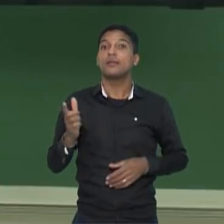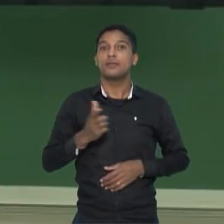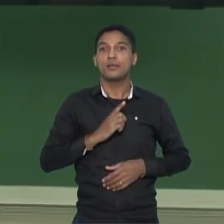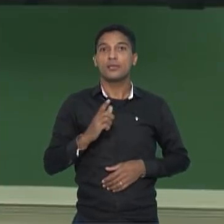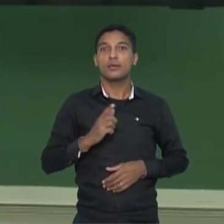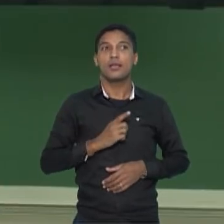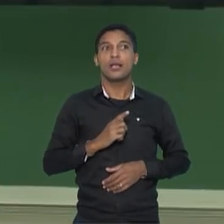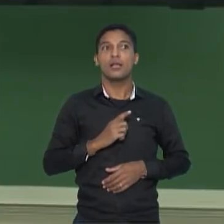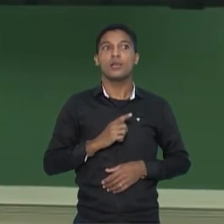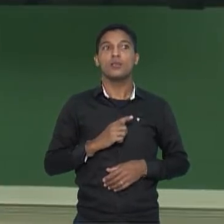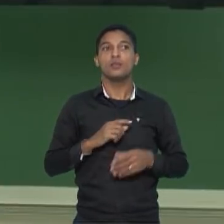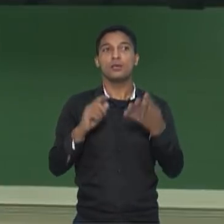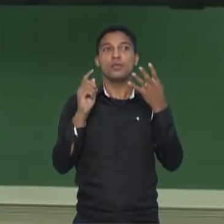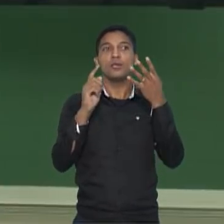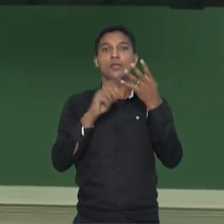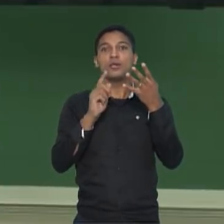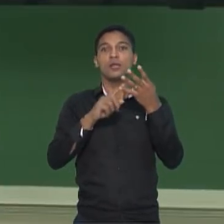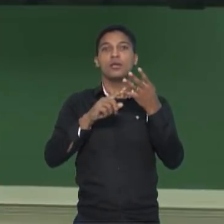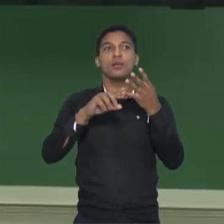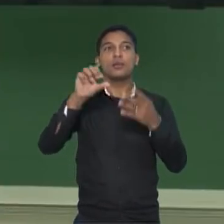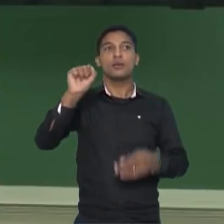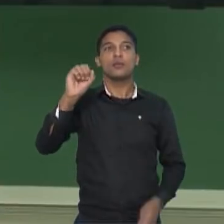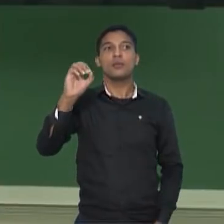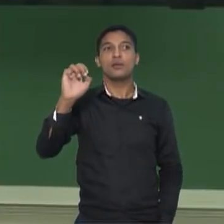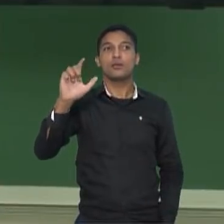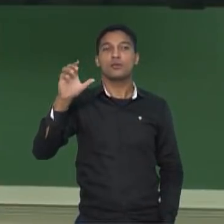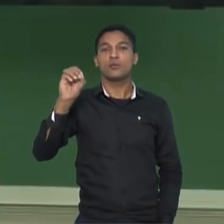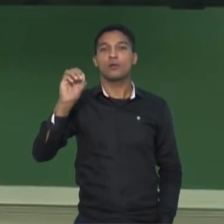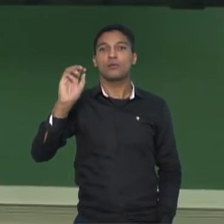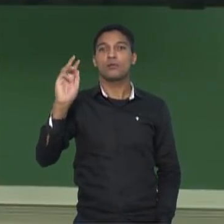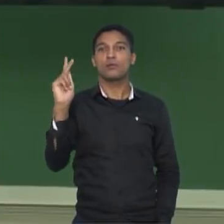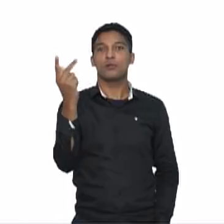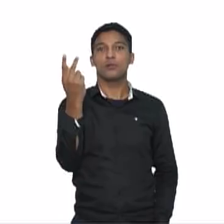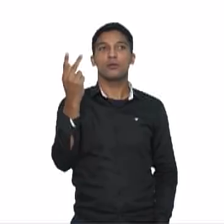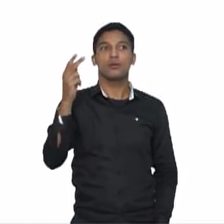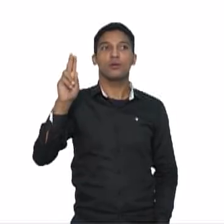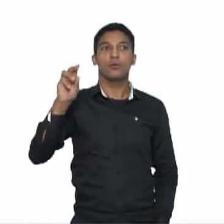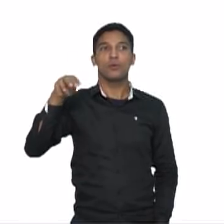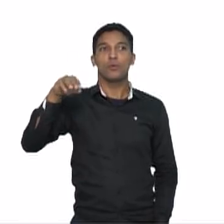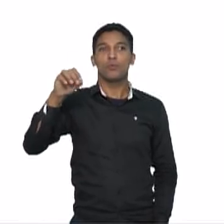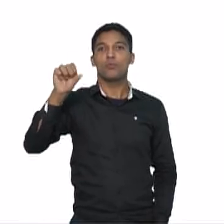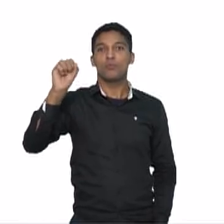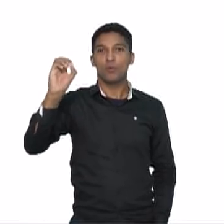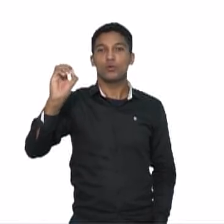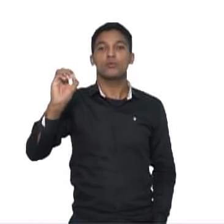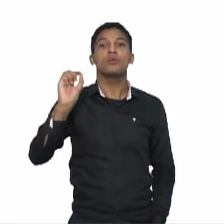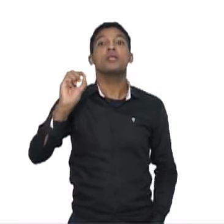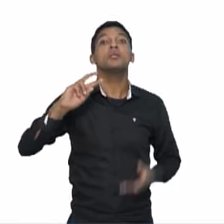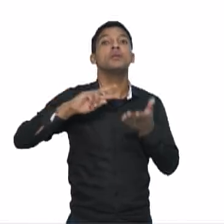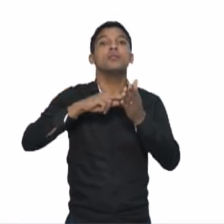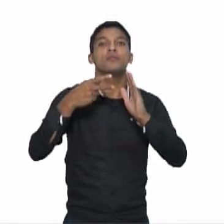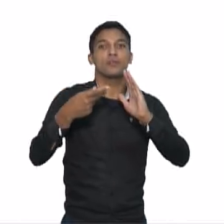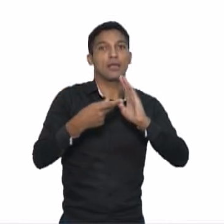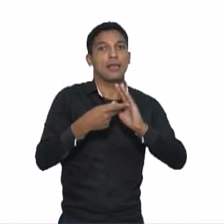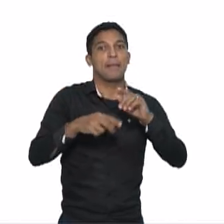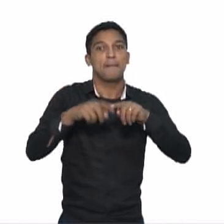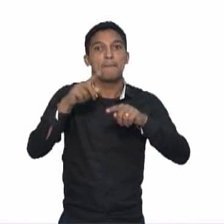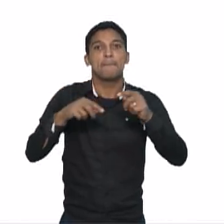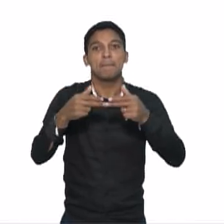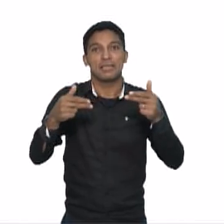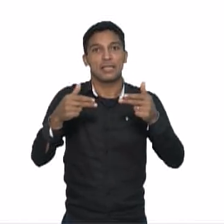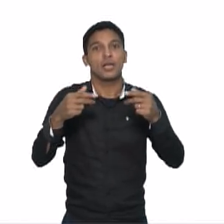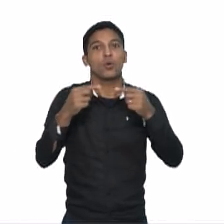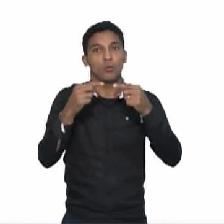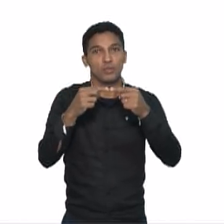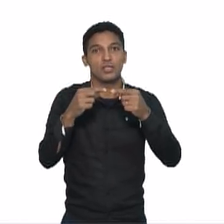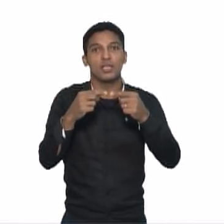ver com matéria orgânica. Então vamos ver. O solo humoso é um solo que